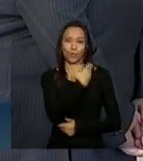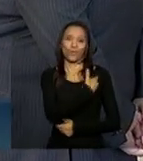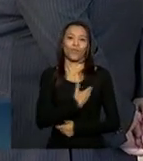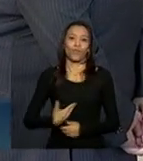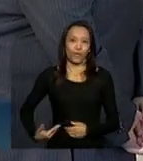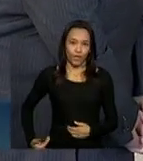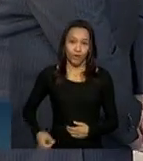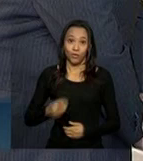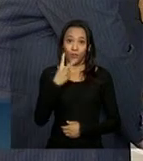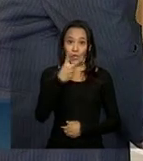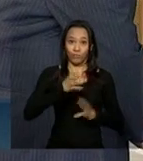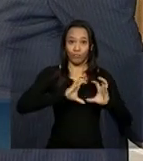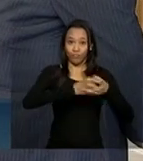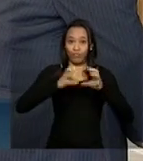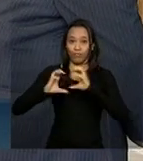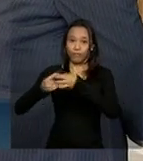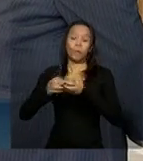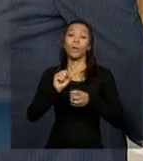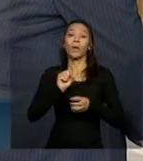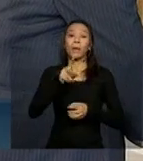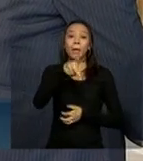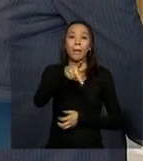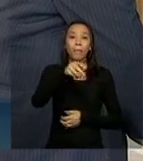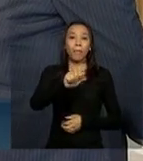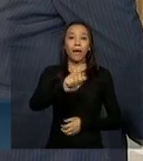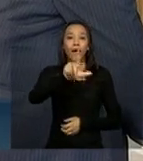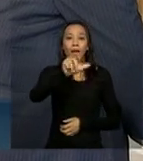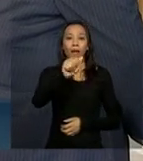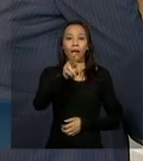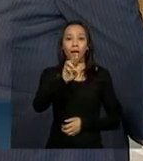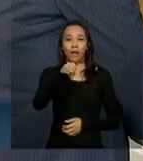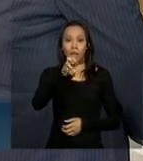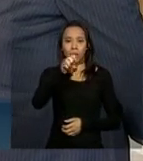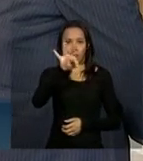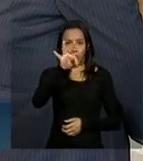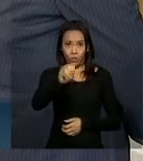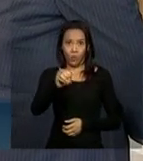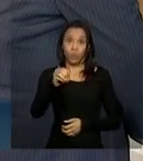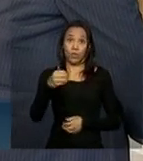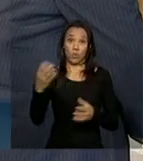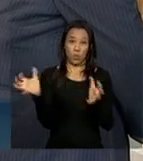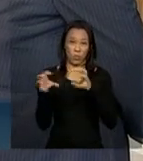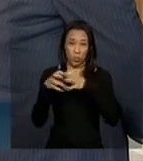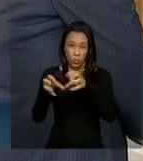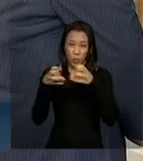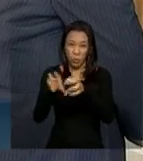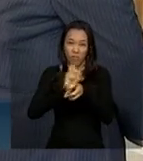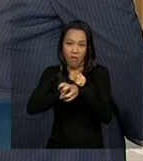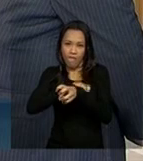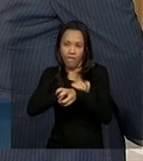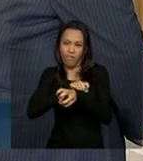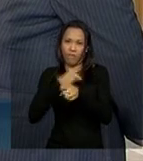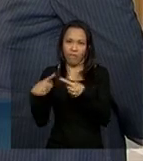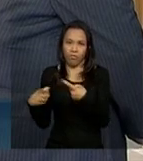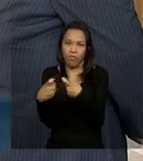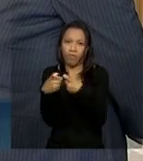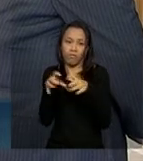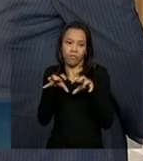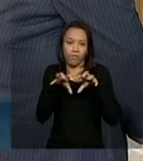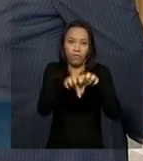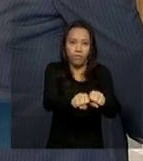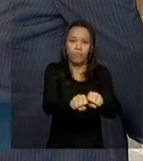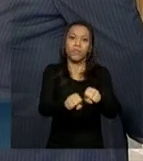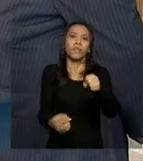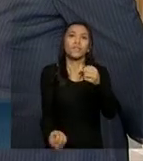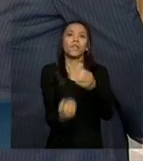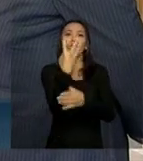desde que um grupo de milícia tomou em agosto a capital, Trípoli, e criou seu próprio gabinete e